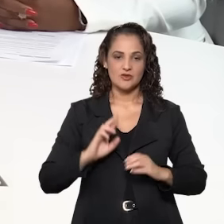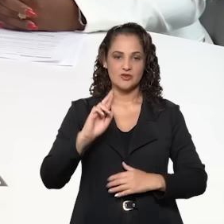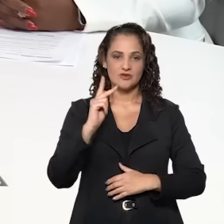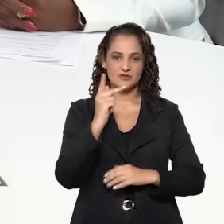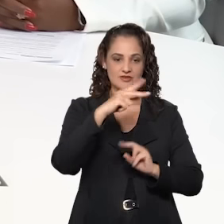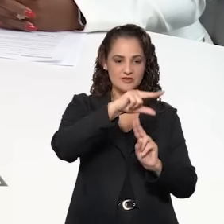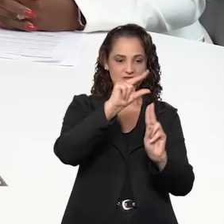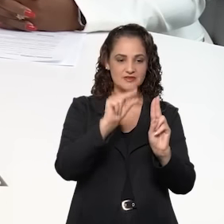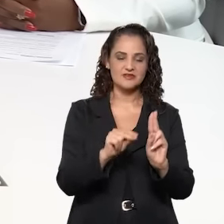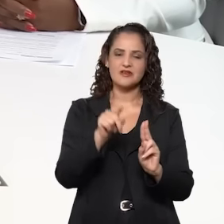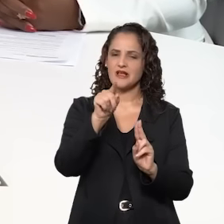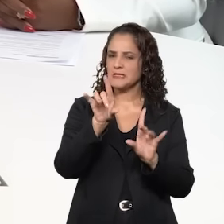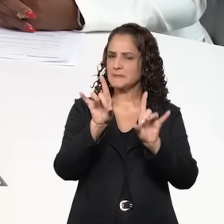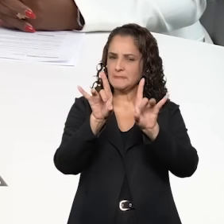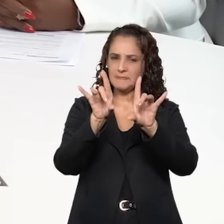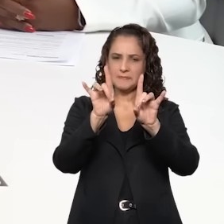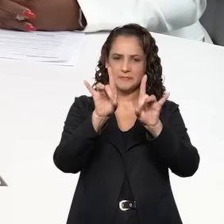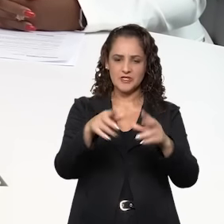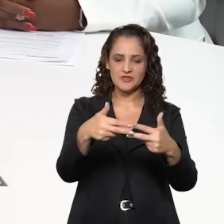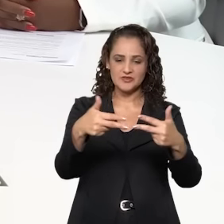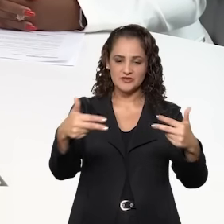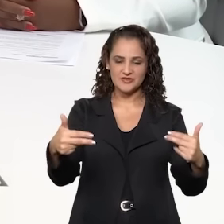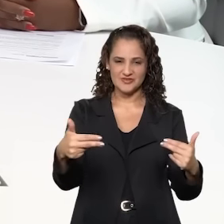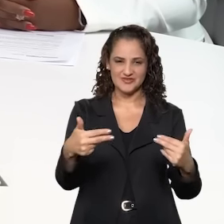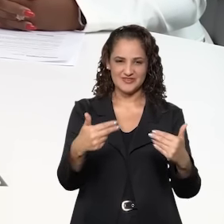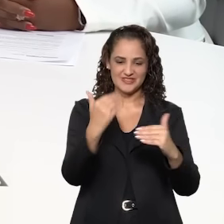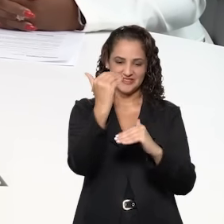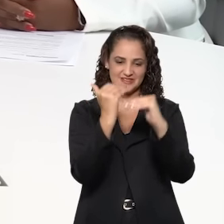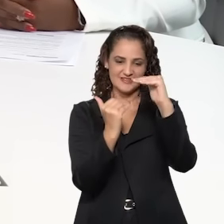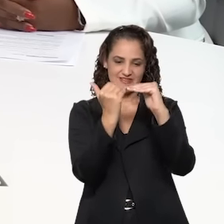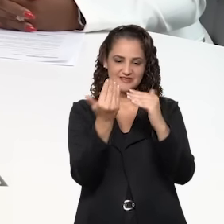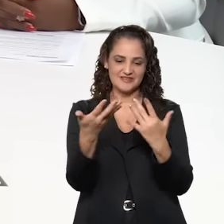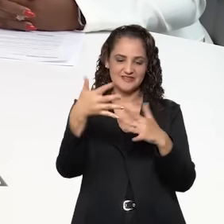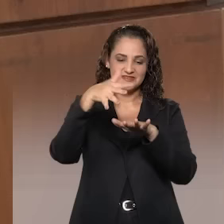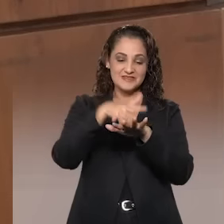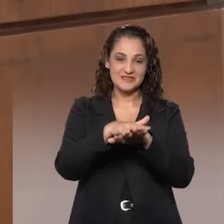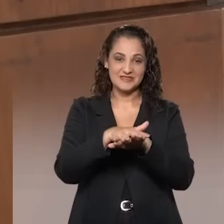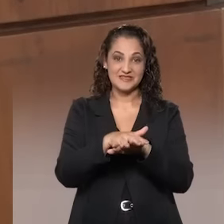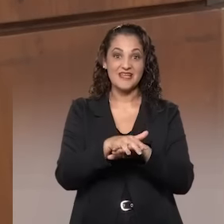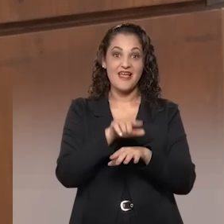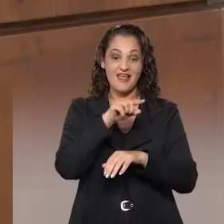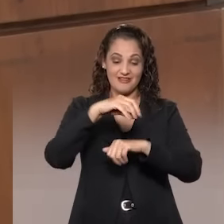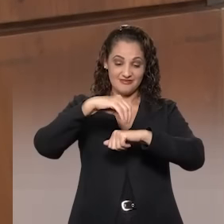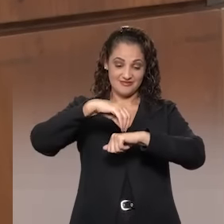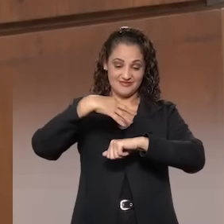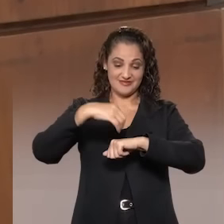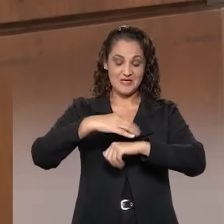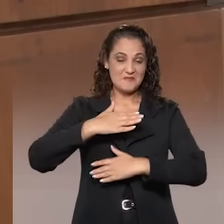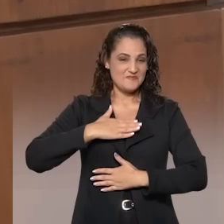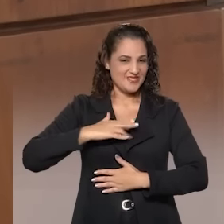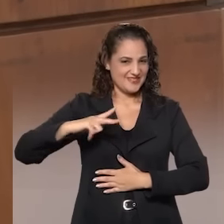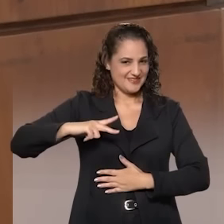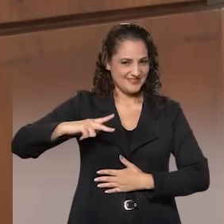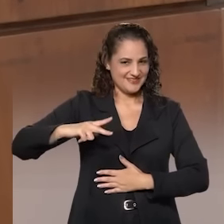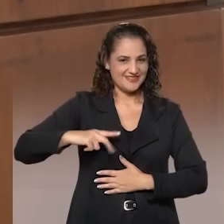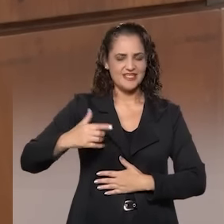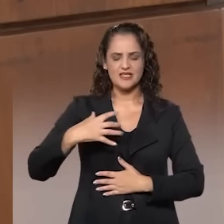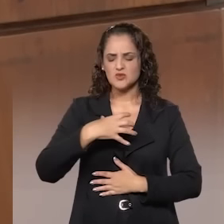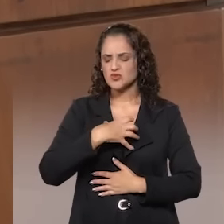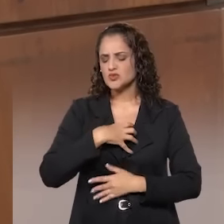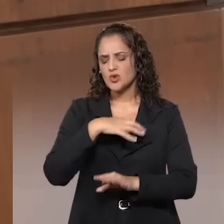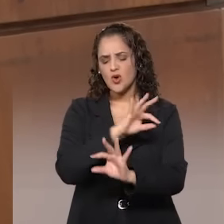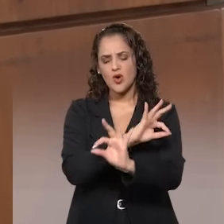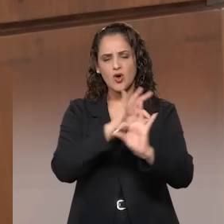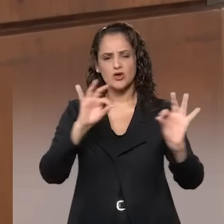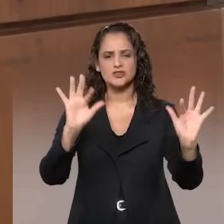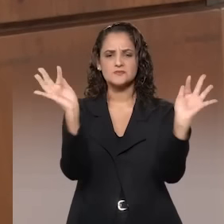diversidade Equidade e inclusão e mentora pessoal minha Jaque como é que tá Também estou ótima também muito feliz de tá aqui com